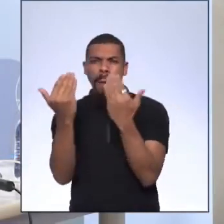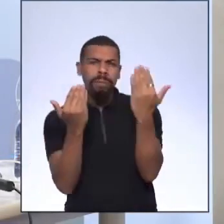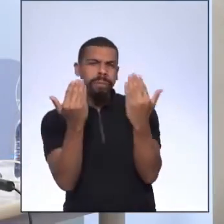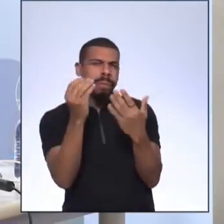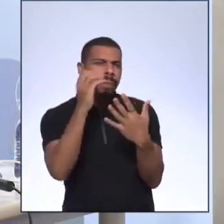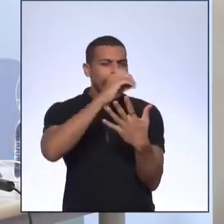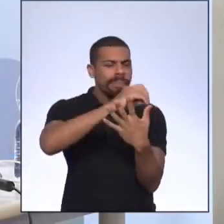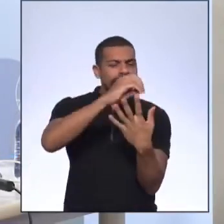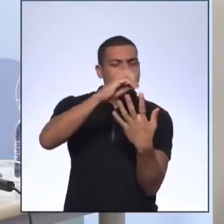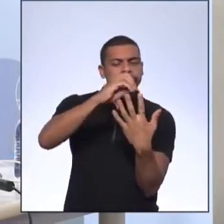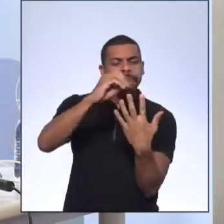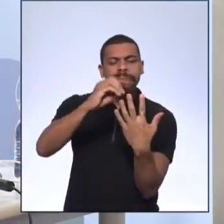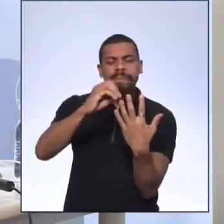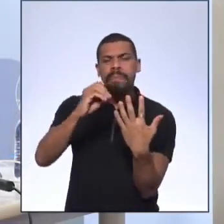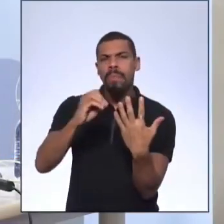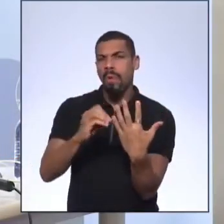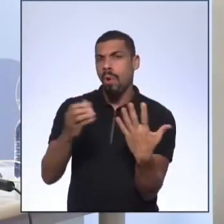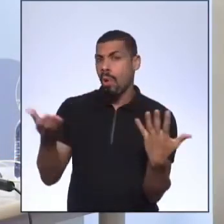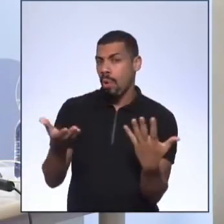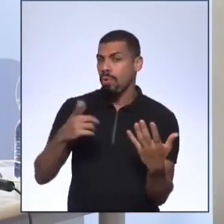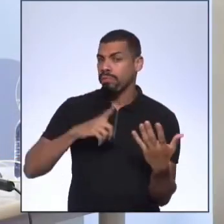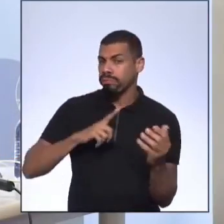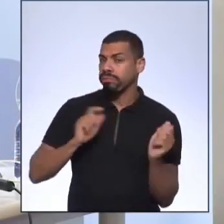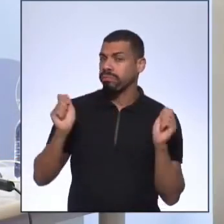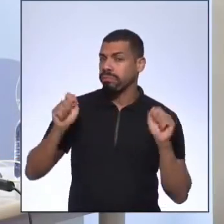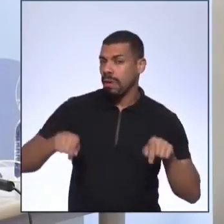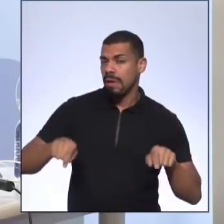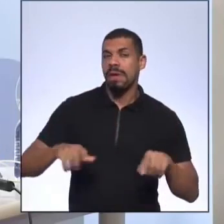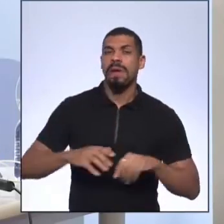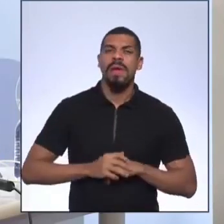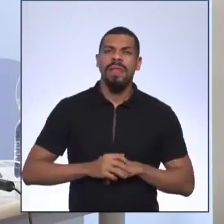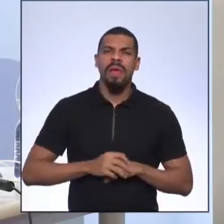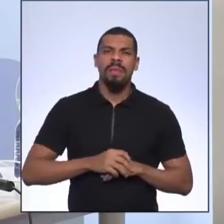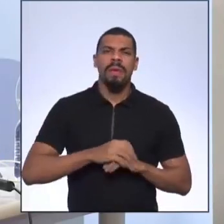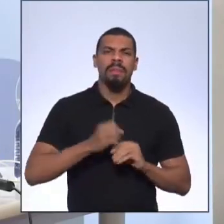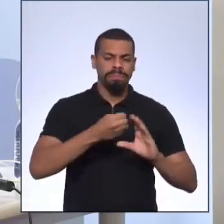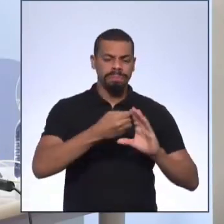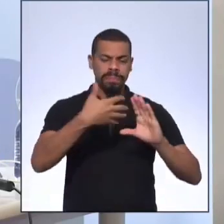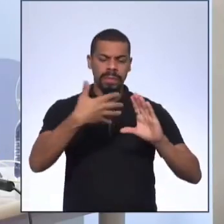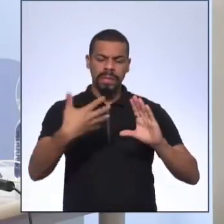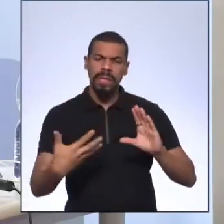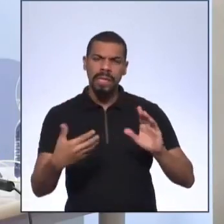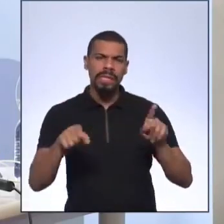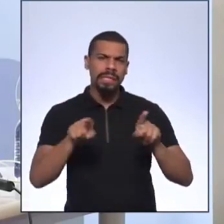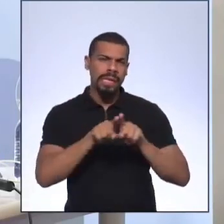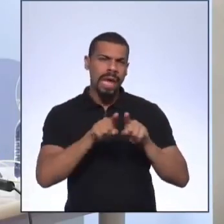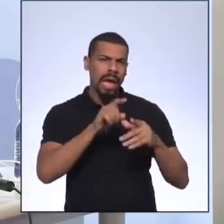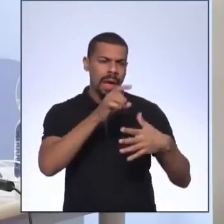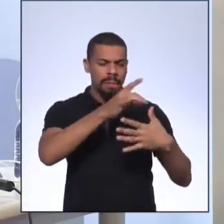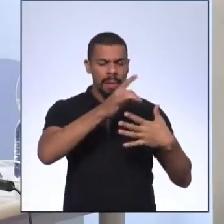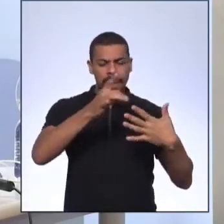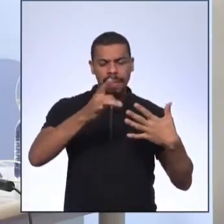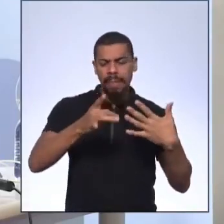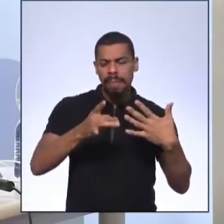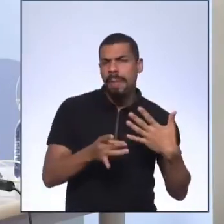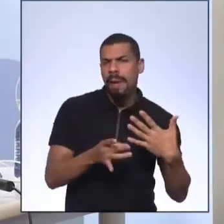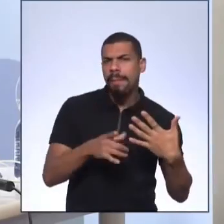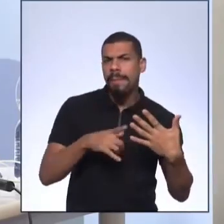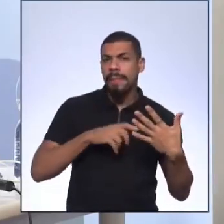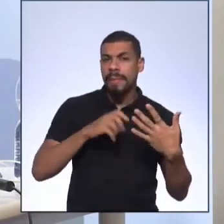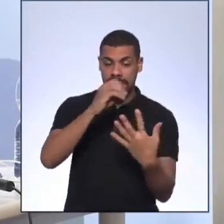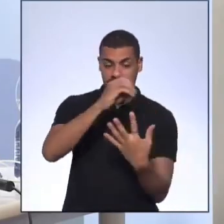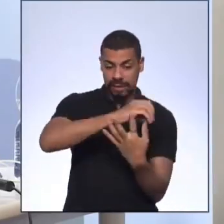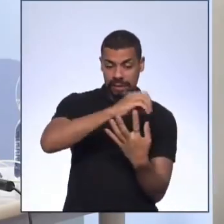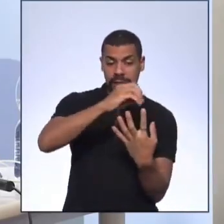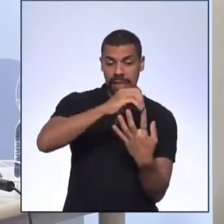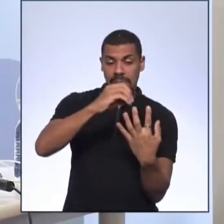né? Lembrando que hoje em dia temos uma classificação aí mais atual, onde a gente engloba aí esses 5